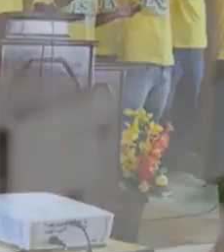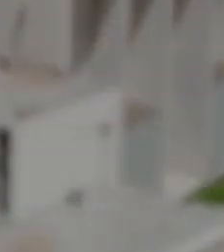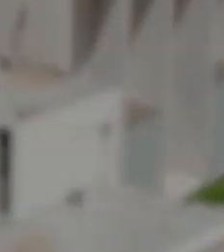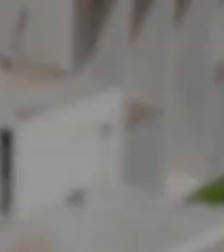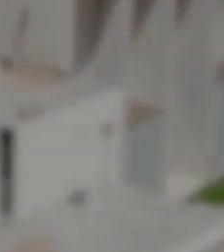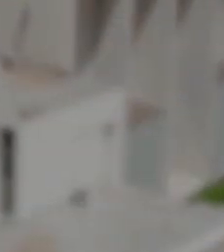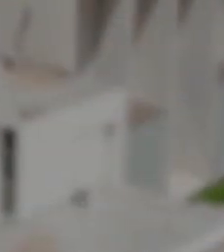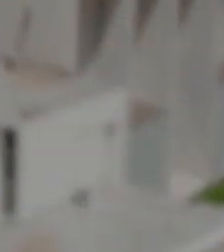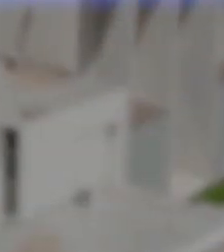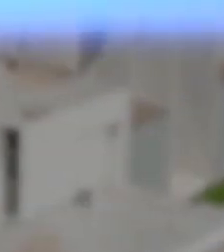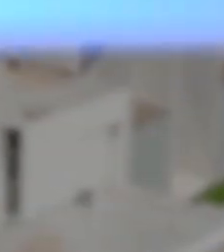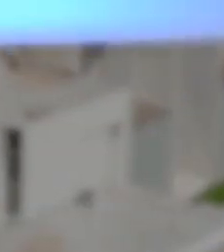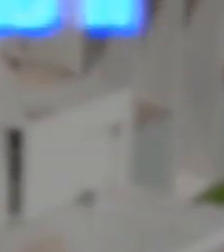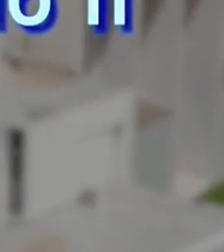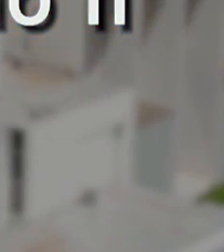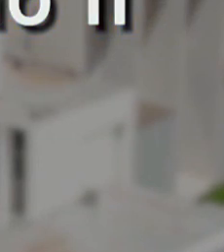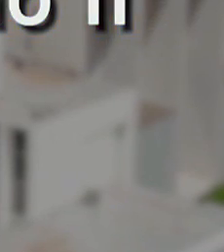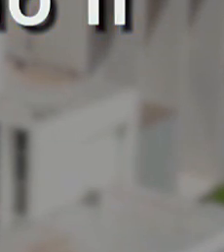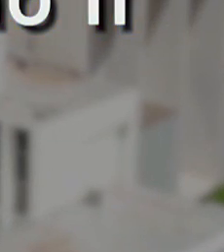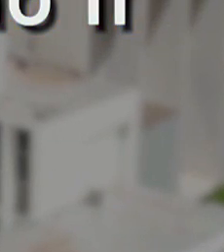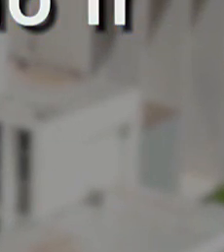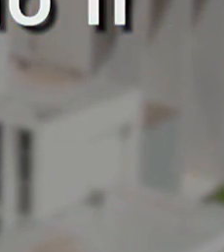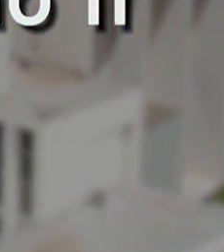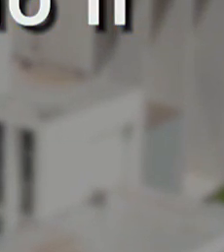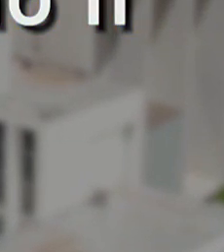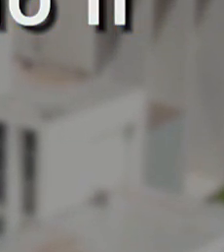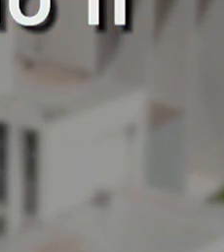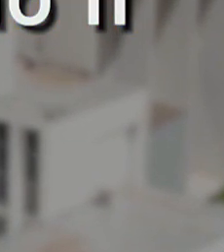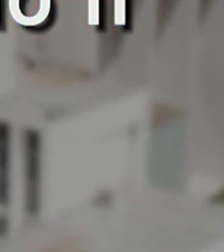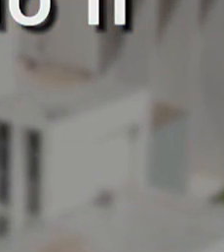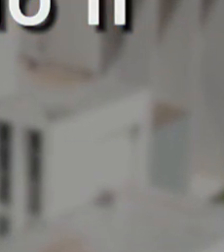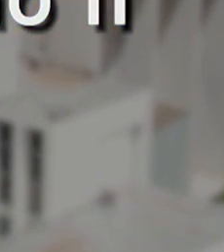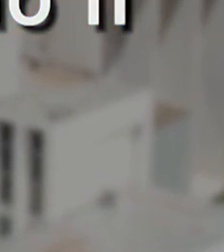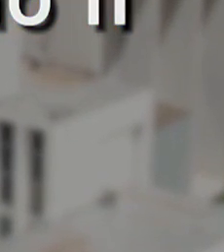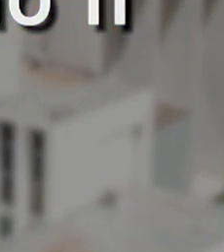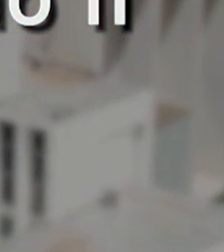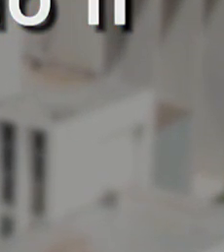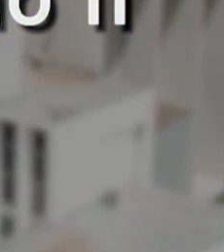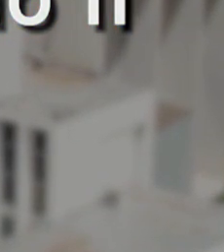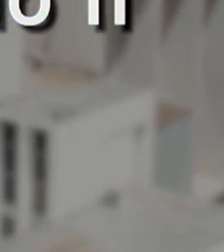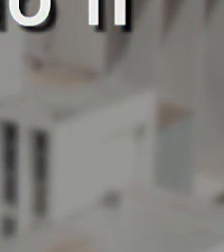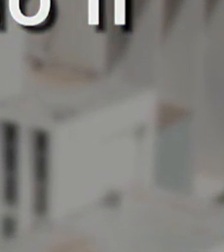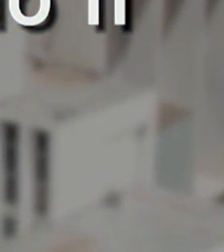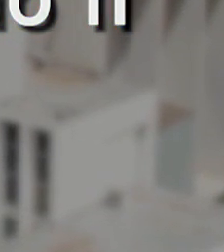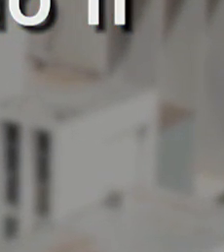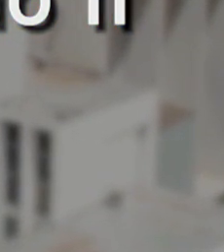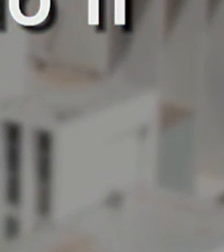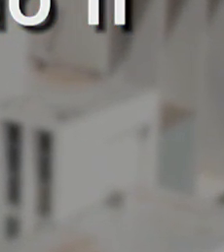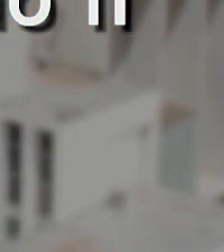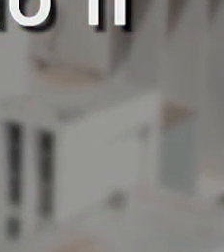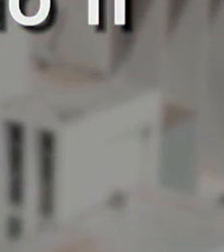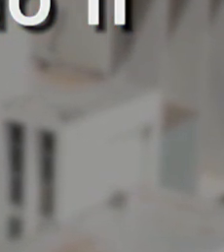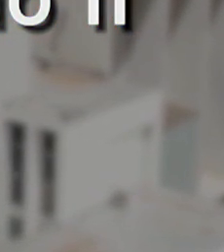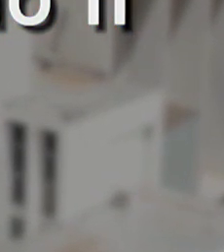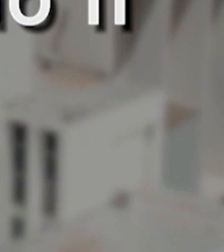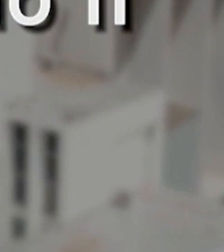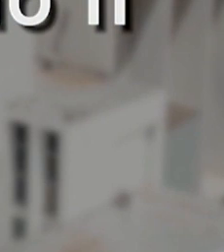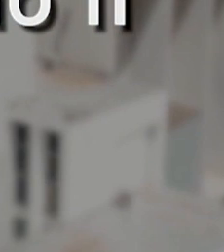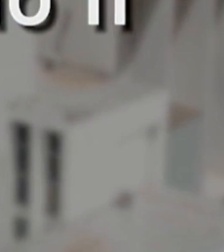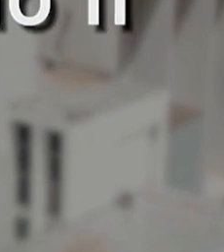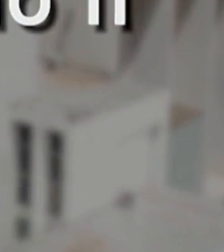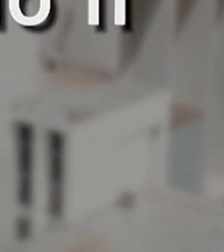Participe! Registramos que o projeto para a construção do templo para a congregação